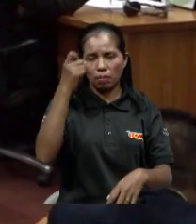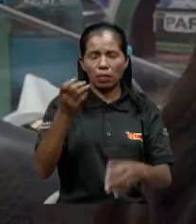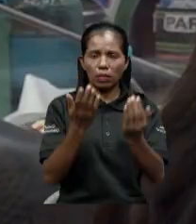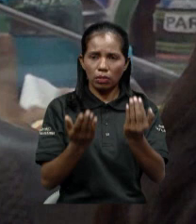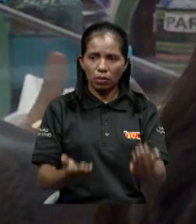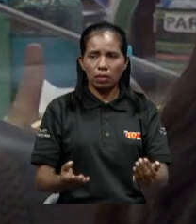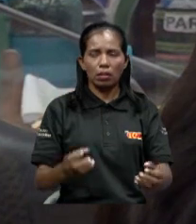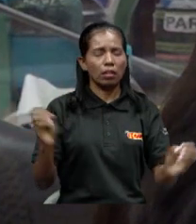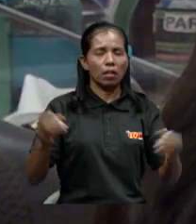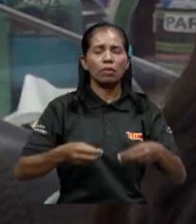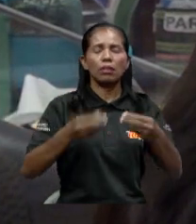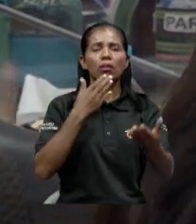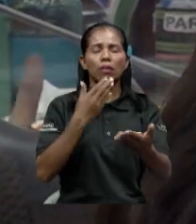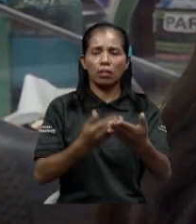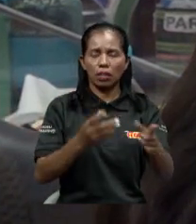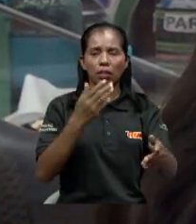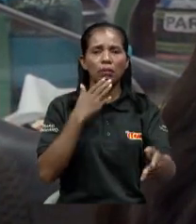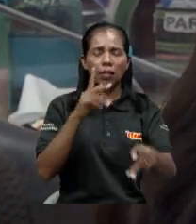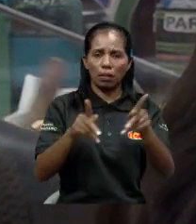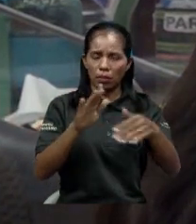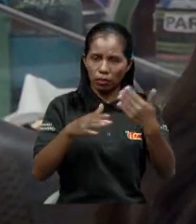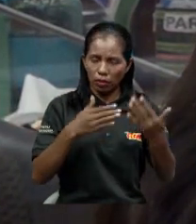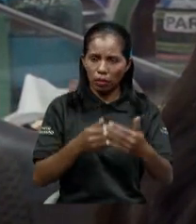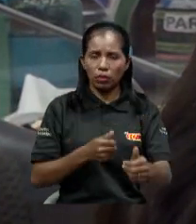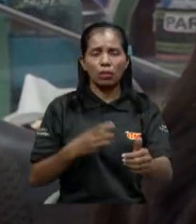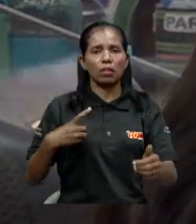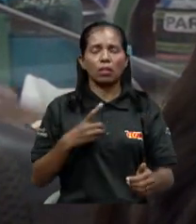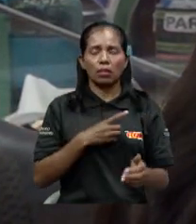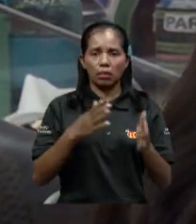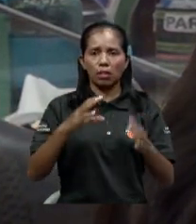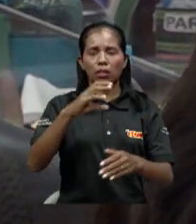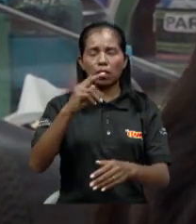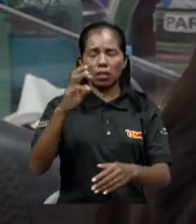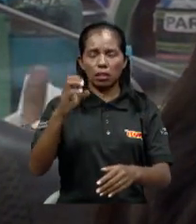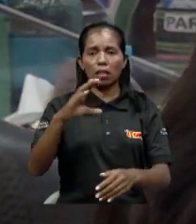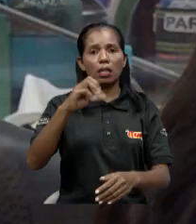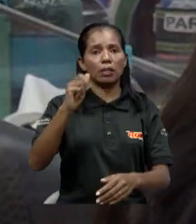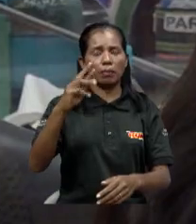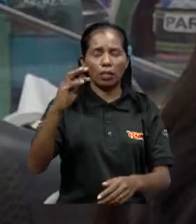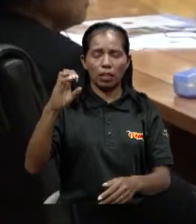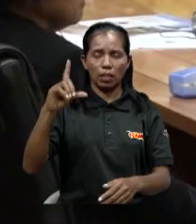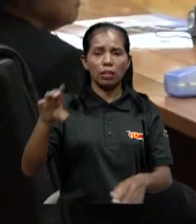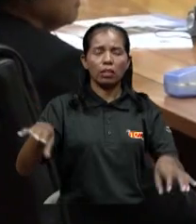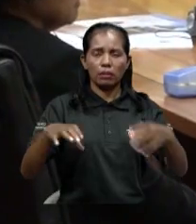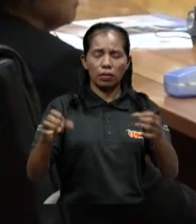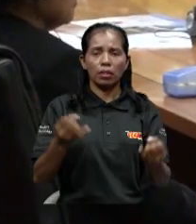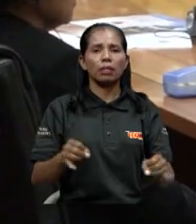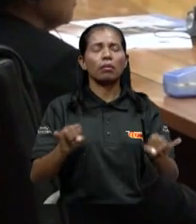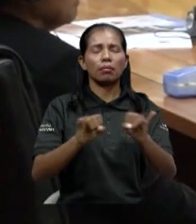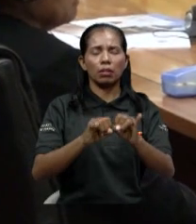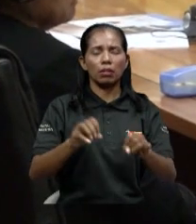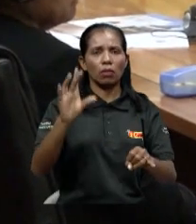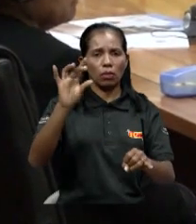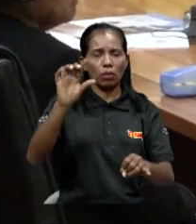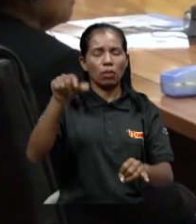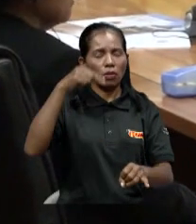mas bela for benefício do povo. Tuir deputada CNRT, Carmelita Caetano Muniz, Serviço Empresa Pública, nebe Governo da